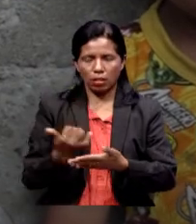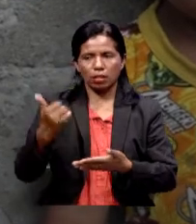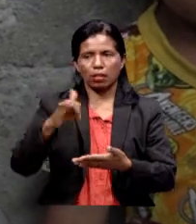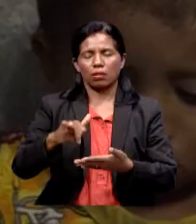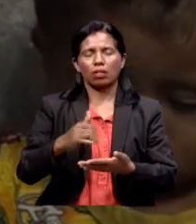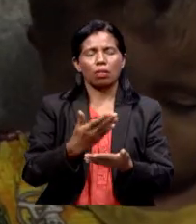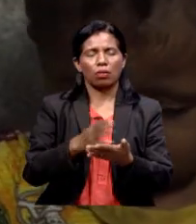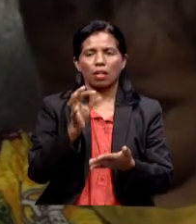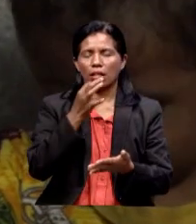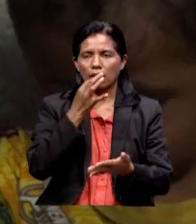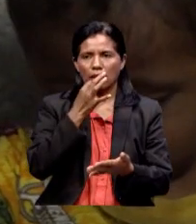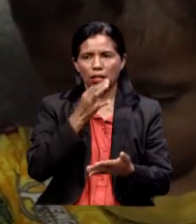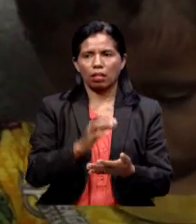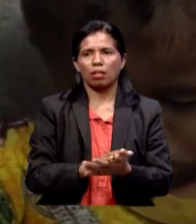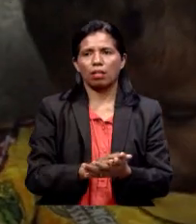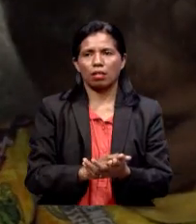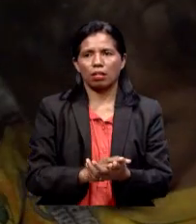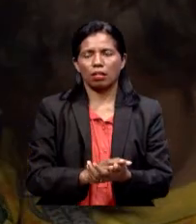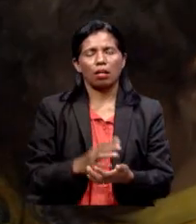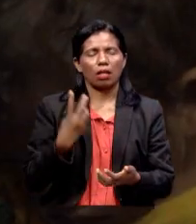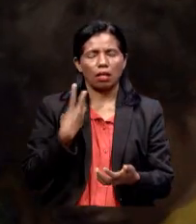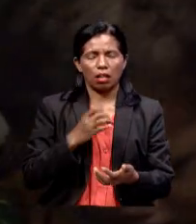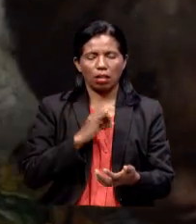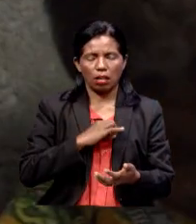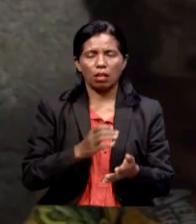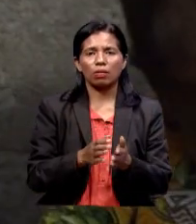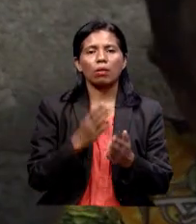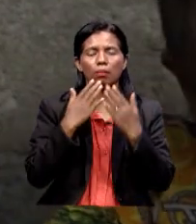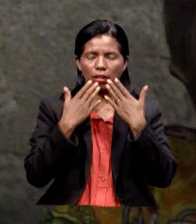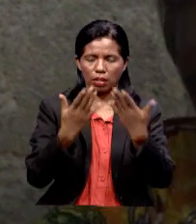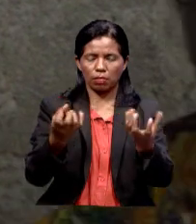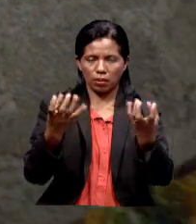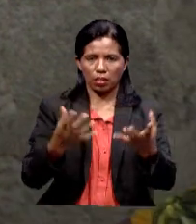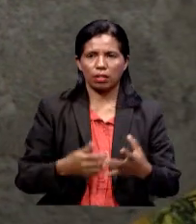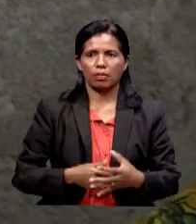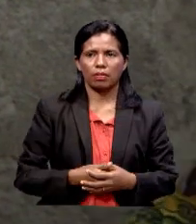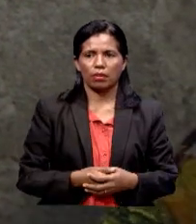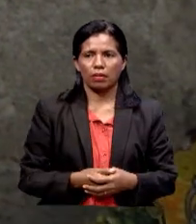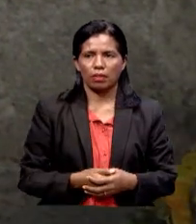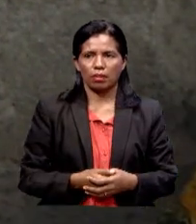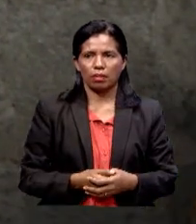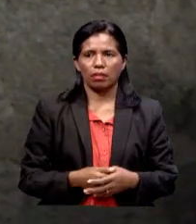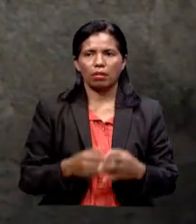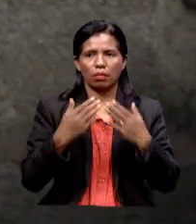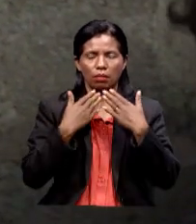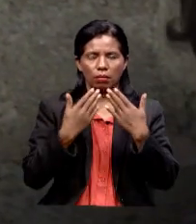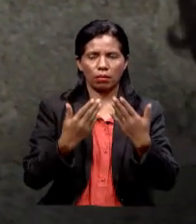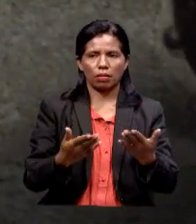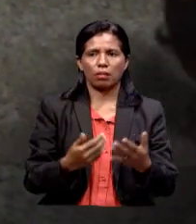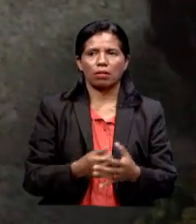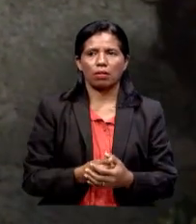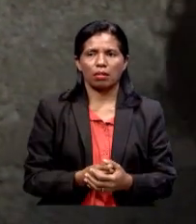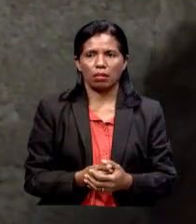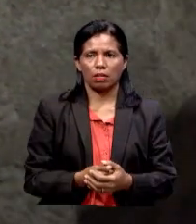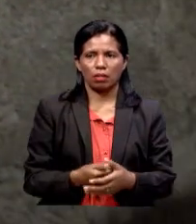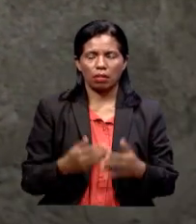sahan la to wan husu obrigado barba apo sira mau sira ane se po agradec me abi abi nudar ina